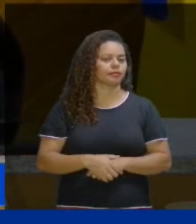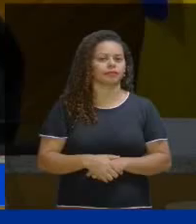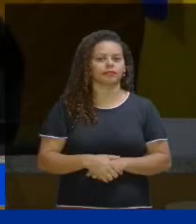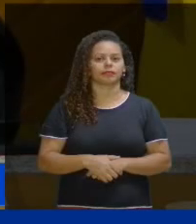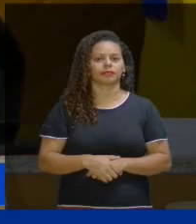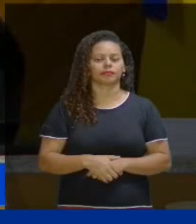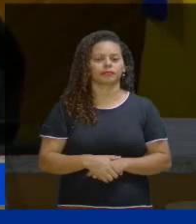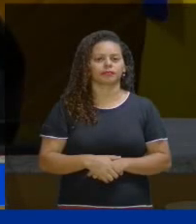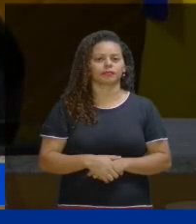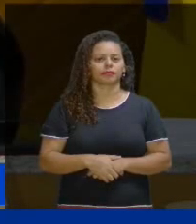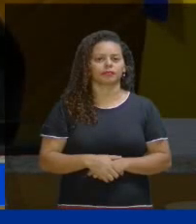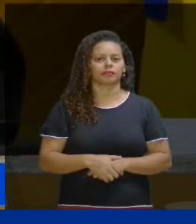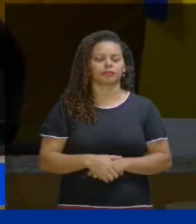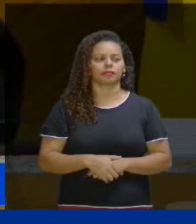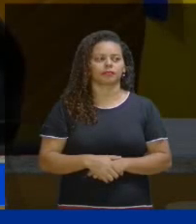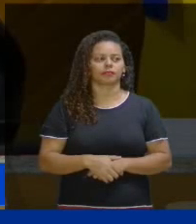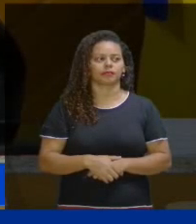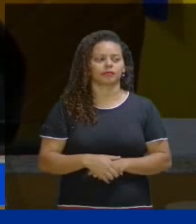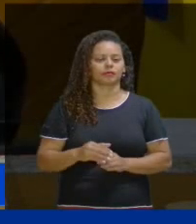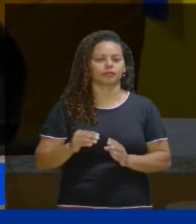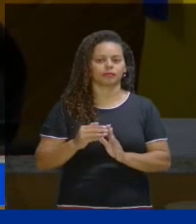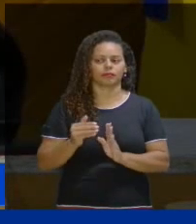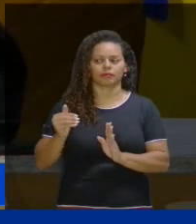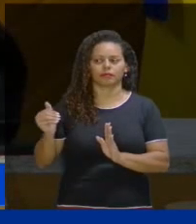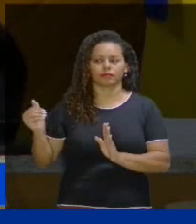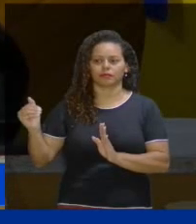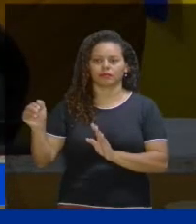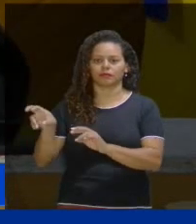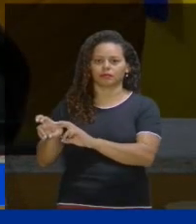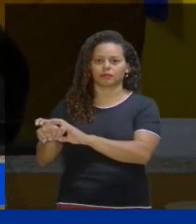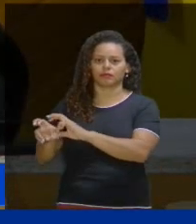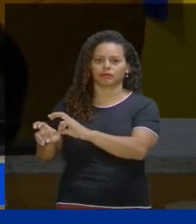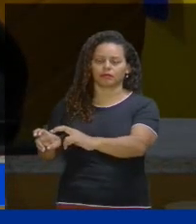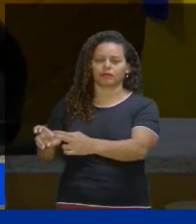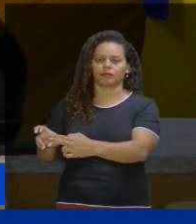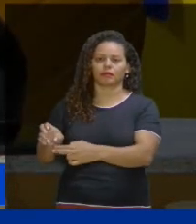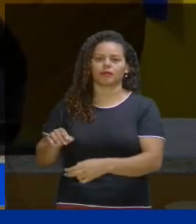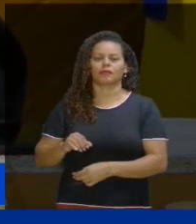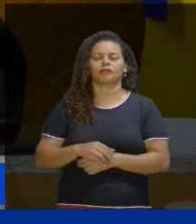adiante, o Dr. Normando Souza, juiz, e